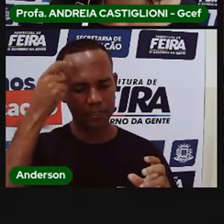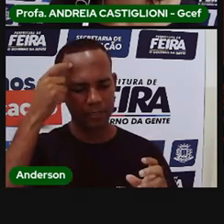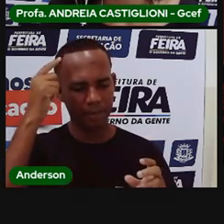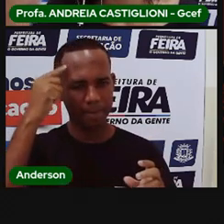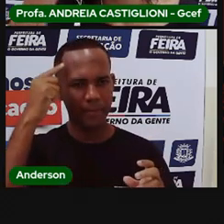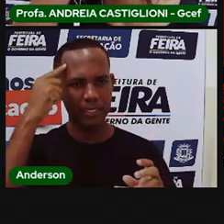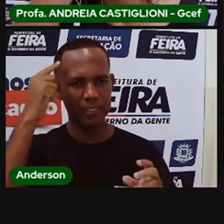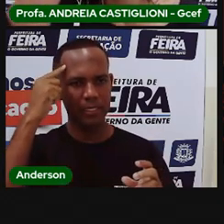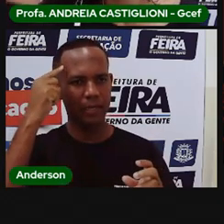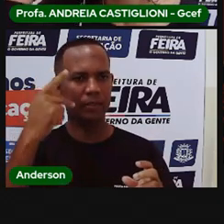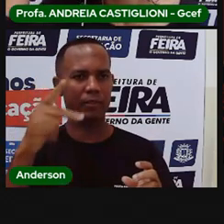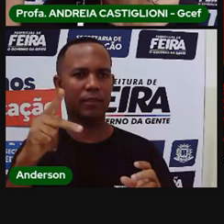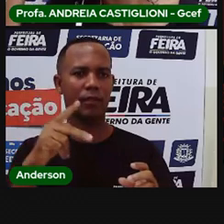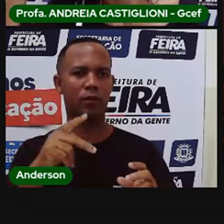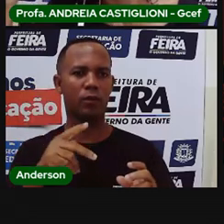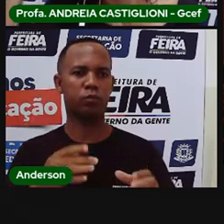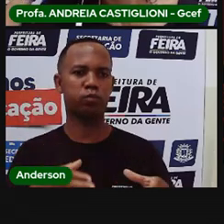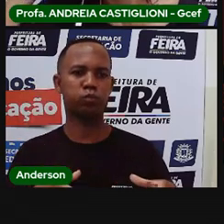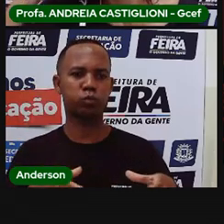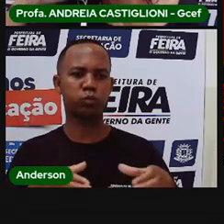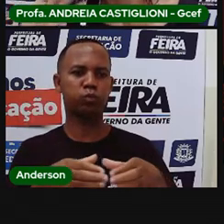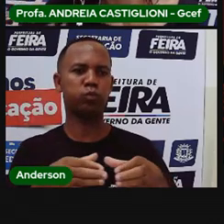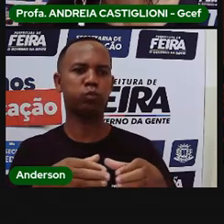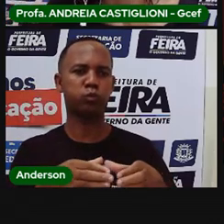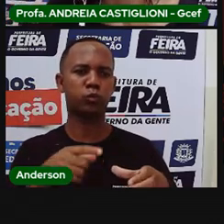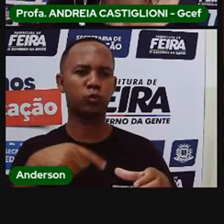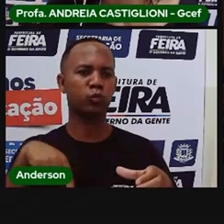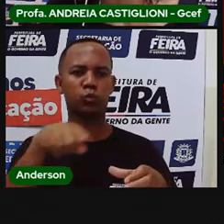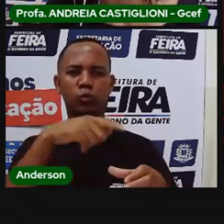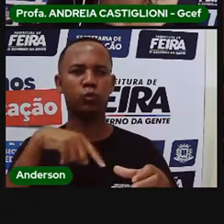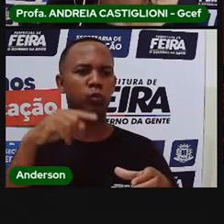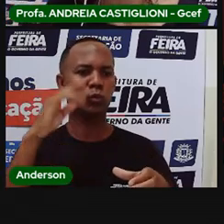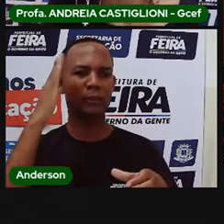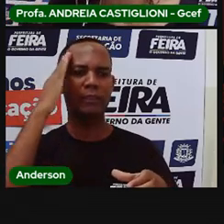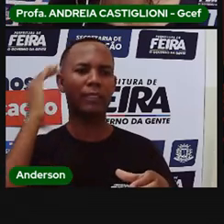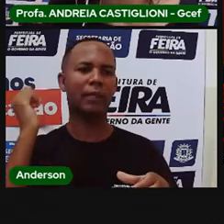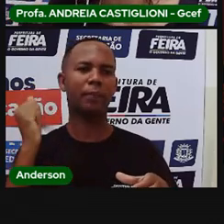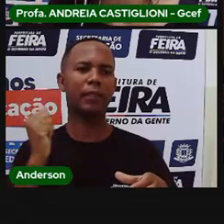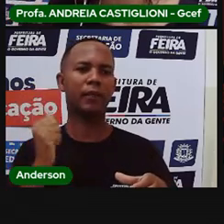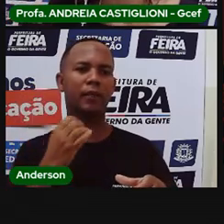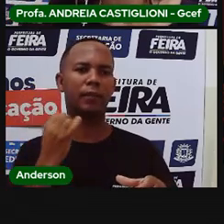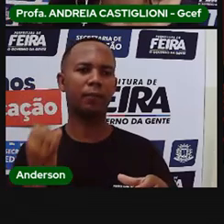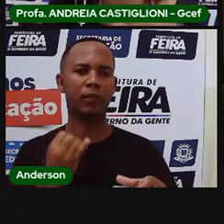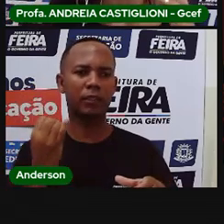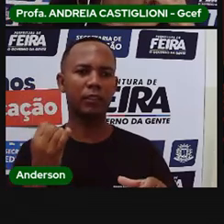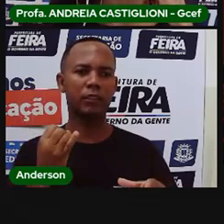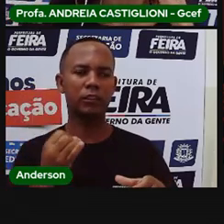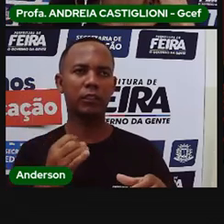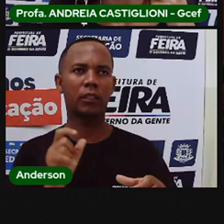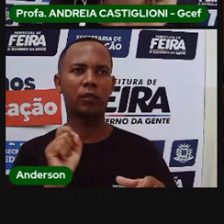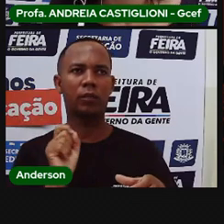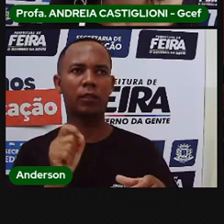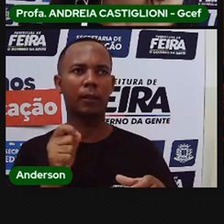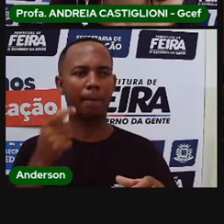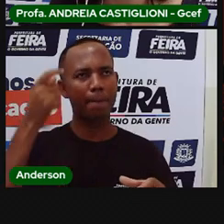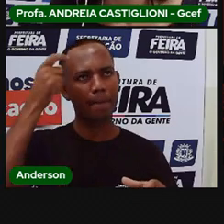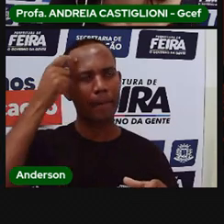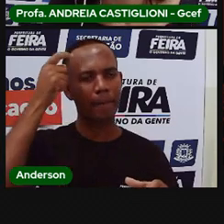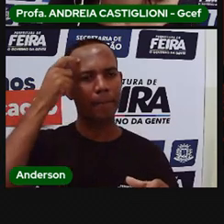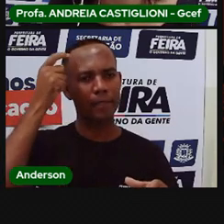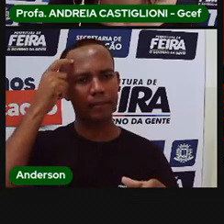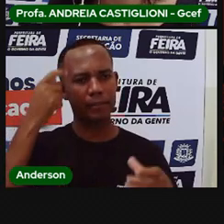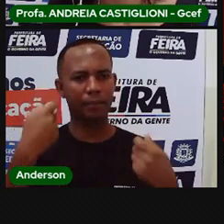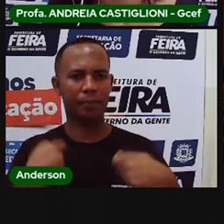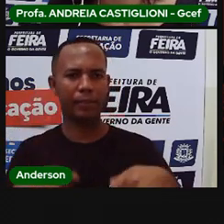né? Esse conjunto de saberes forma essa sua personalidade. Então, por isso que eu